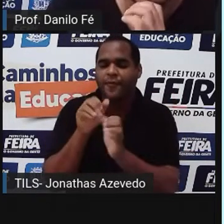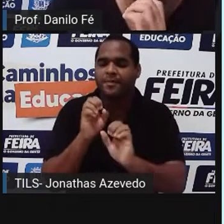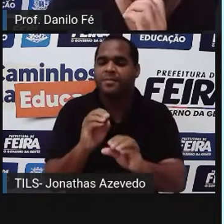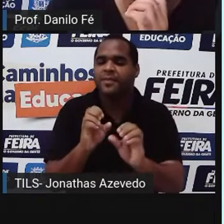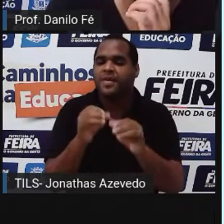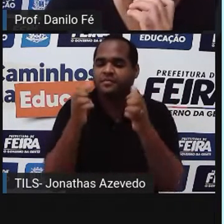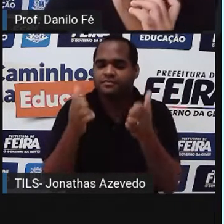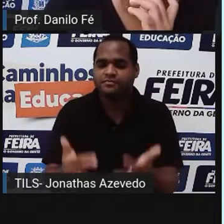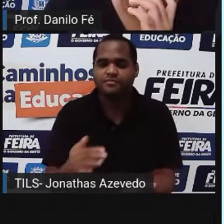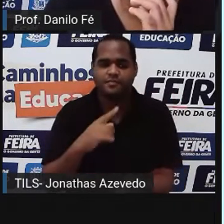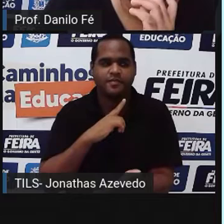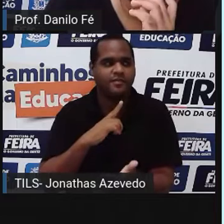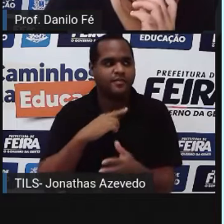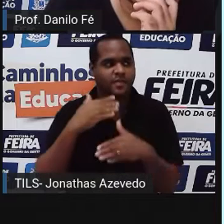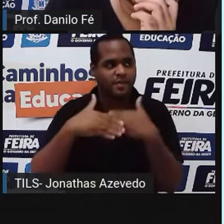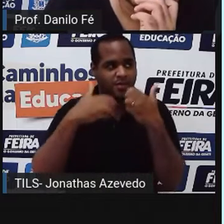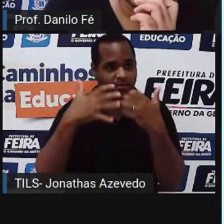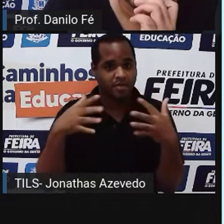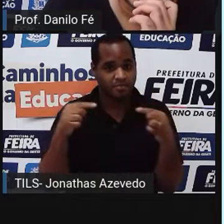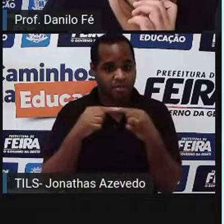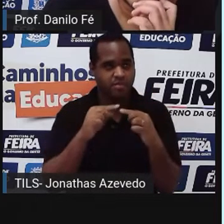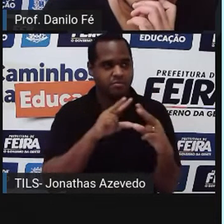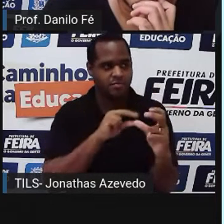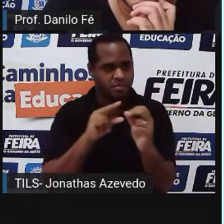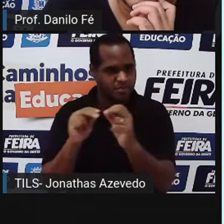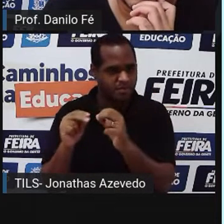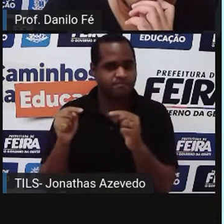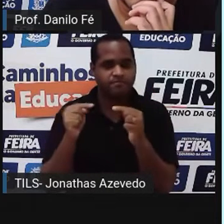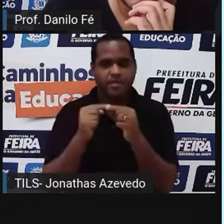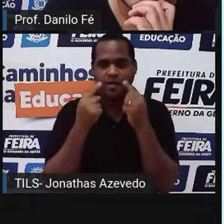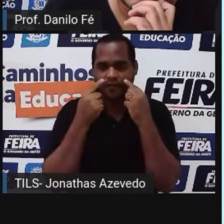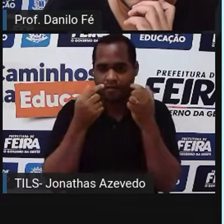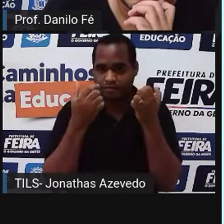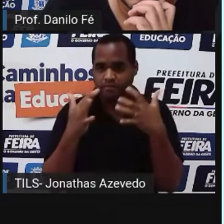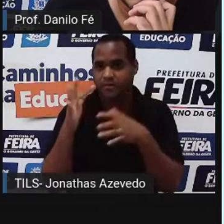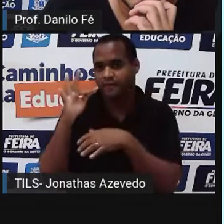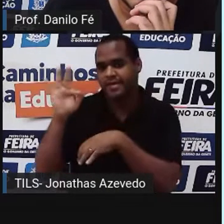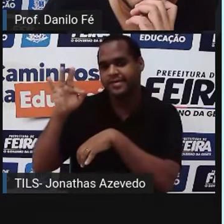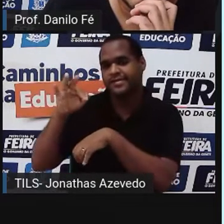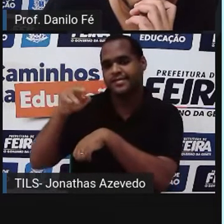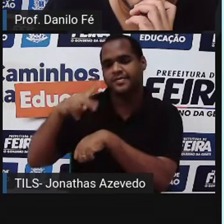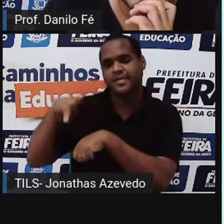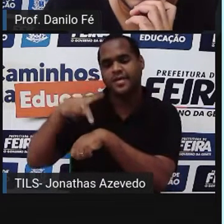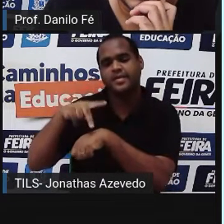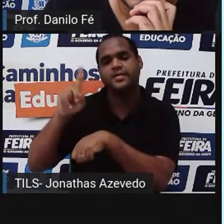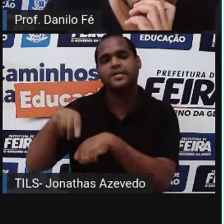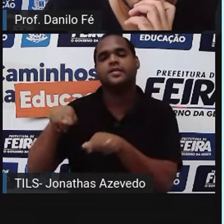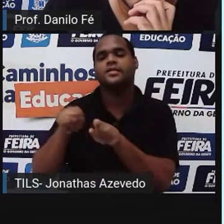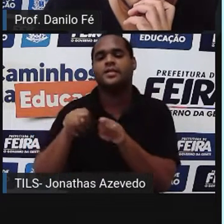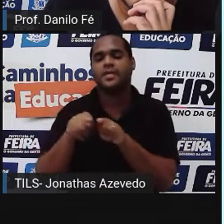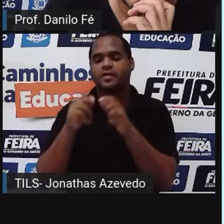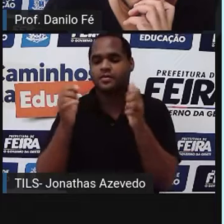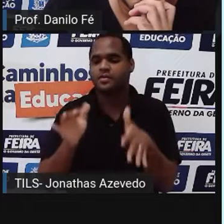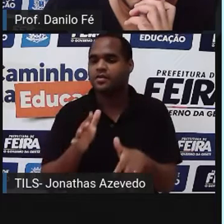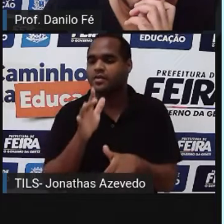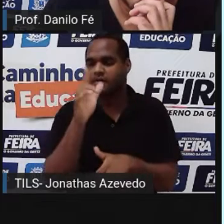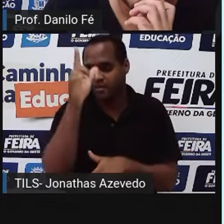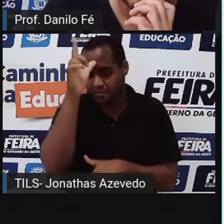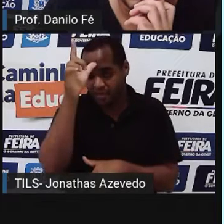vai ser a base de nossa conversa hoje. Vocês veem aqui a França, vocês veem a